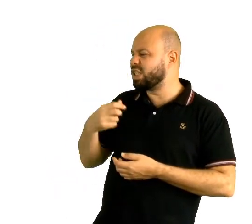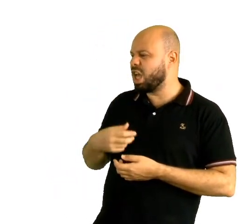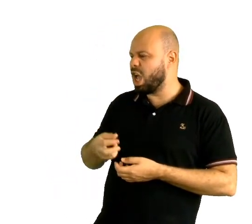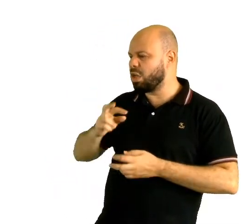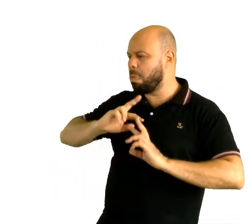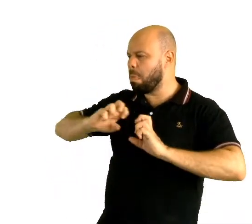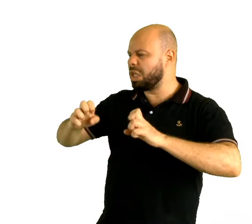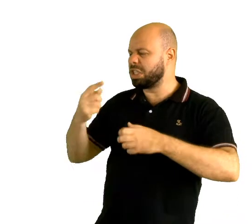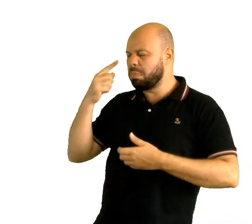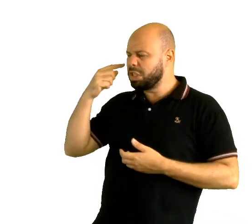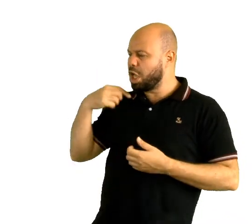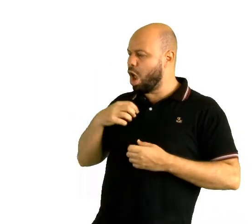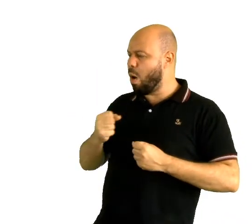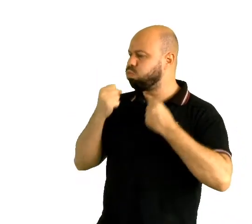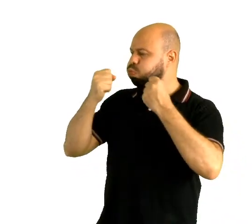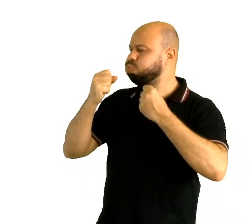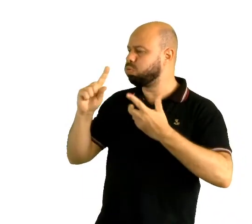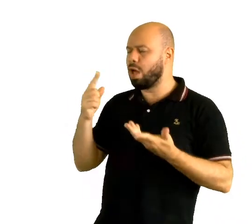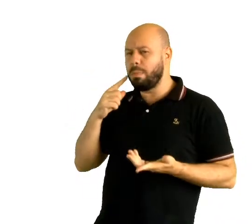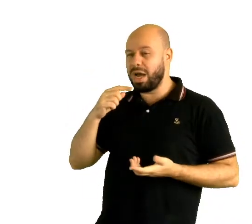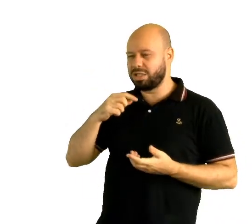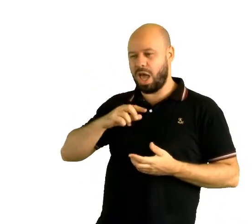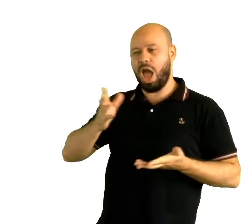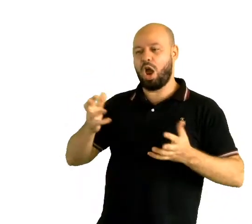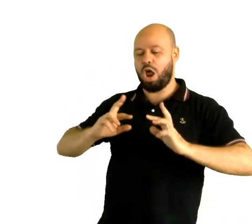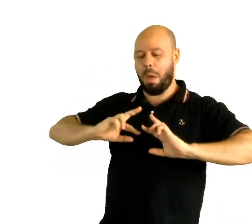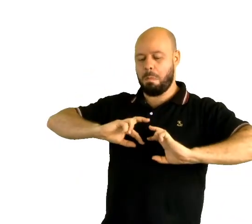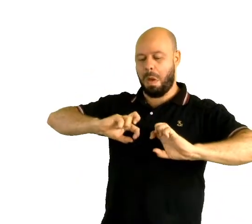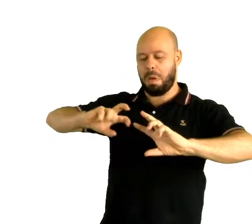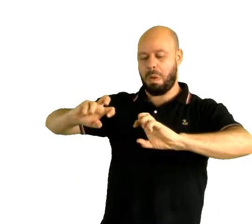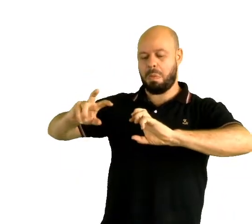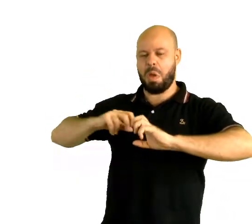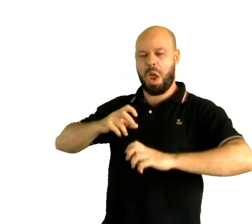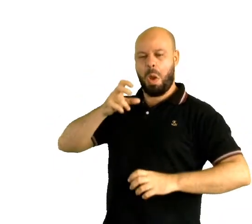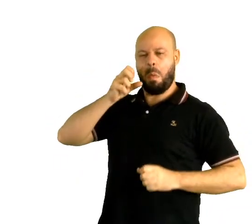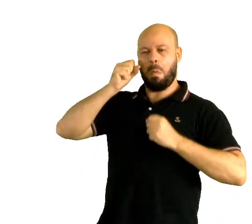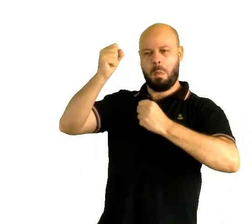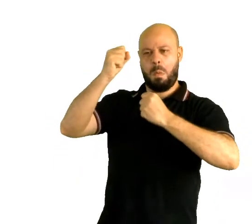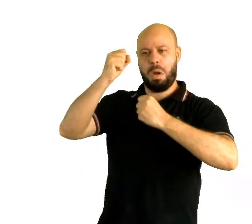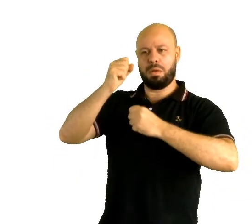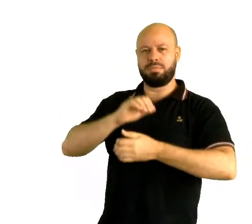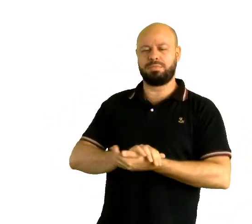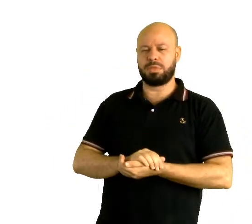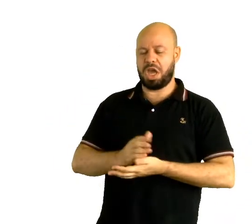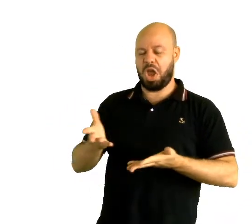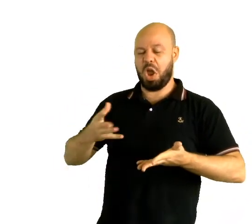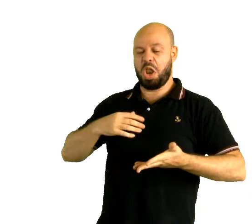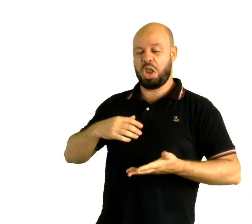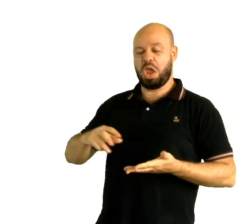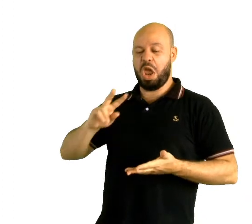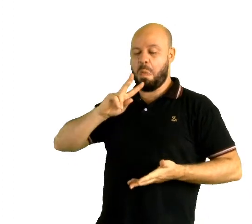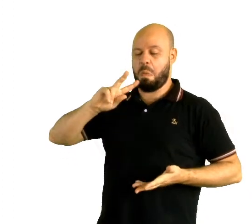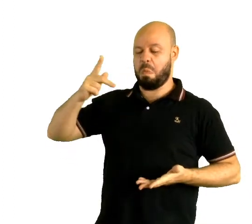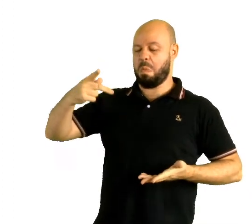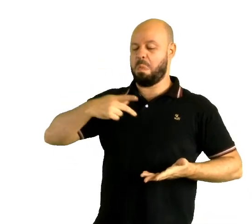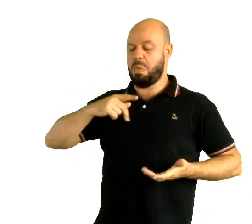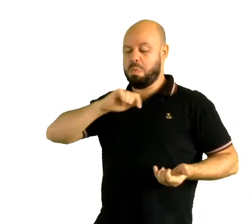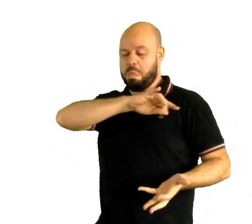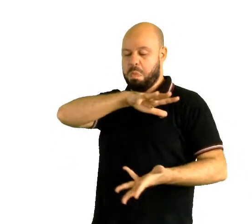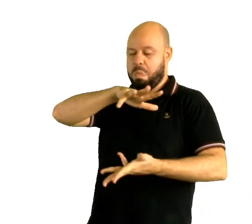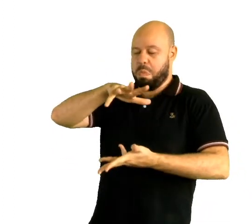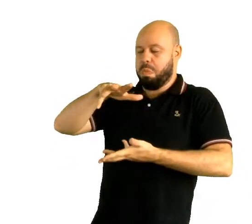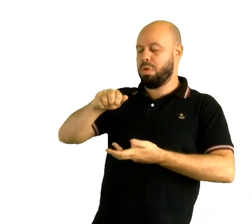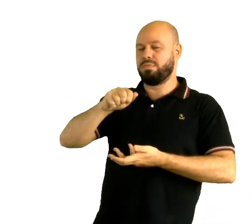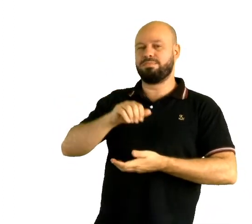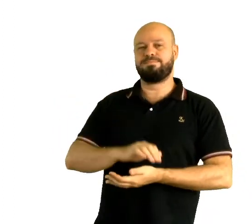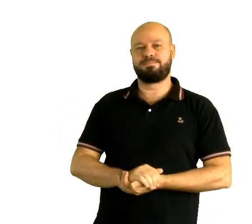potencial. Agora todos notam a minha capacidade e sou reconhecido